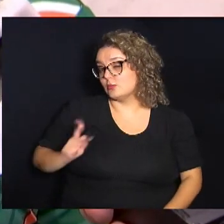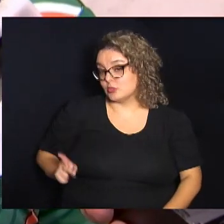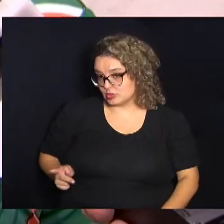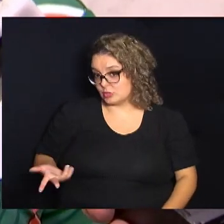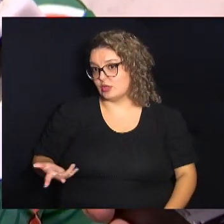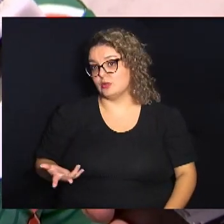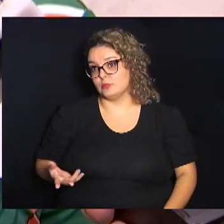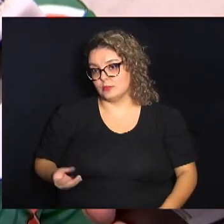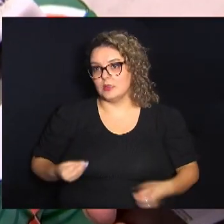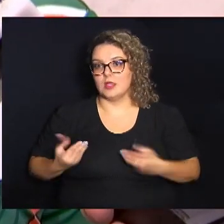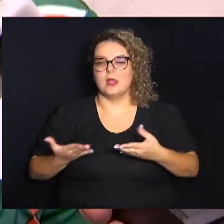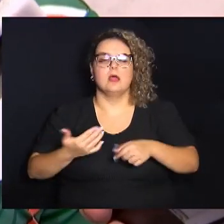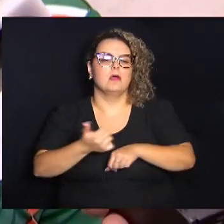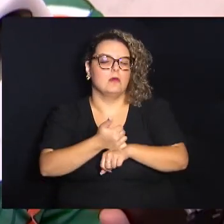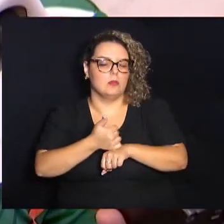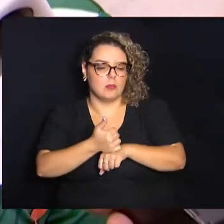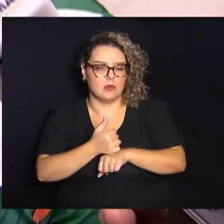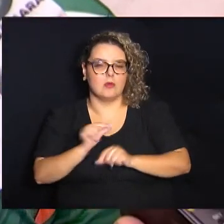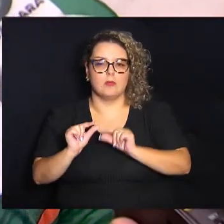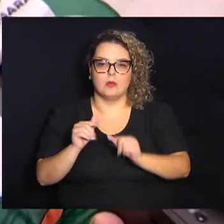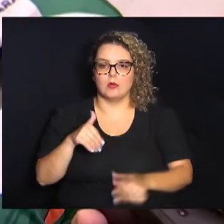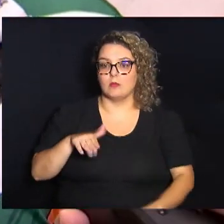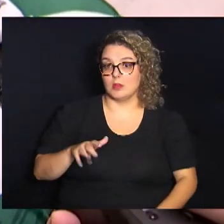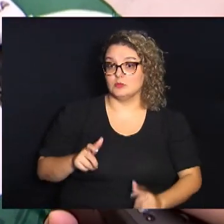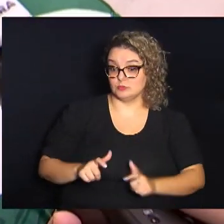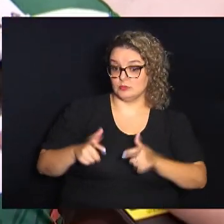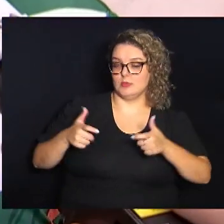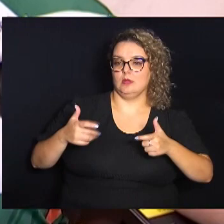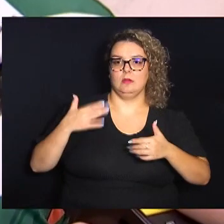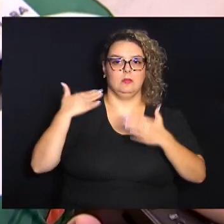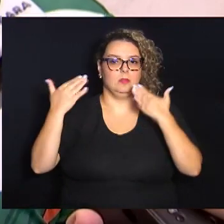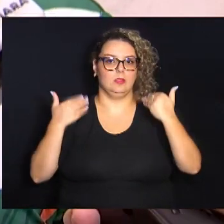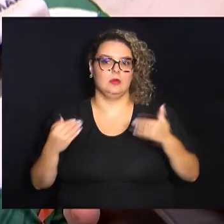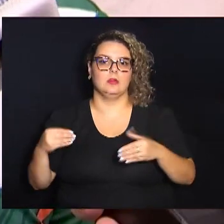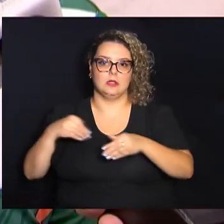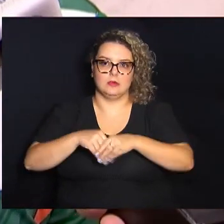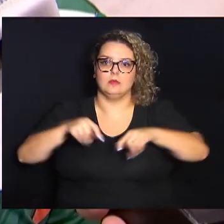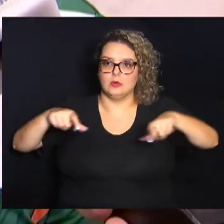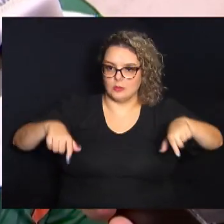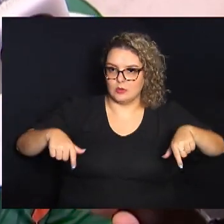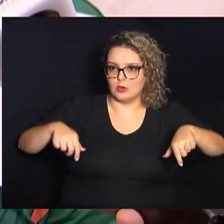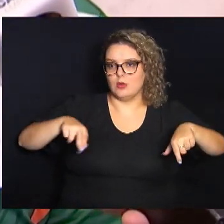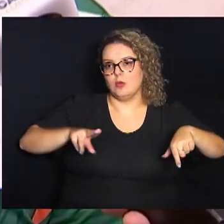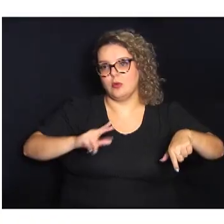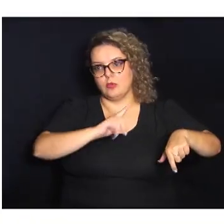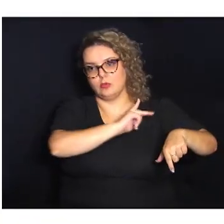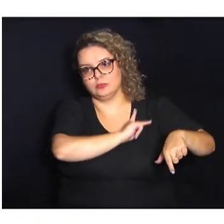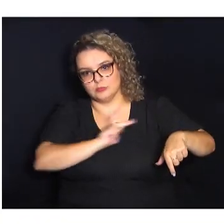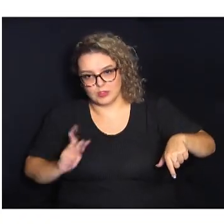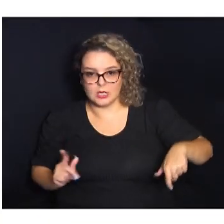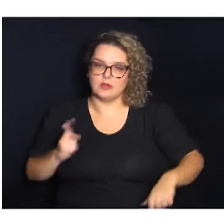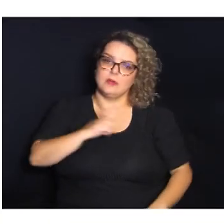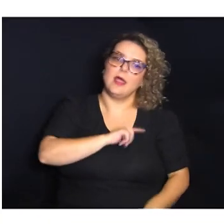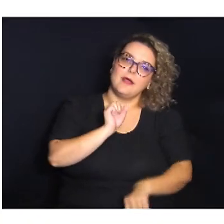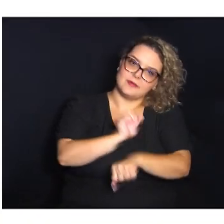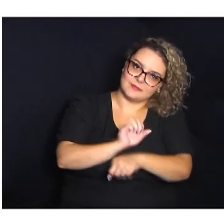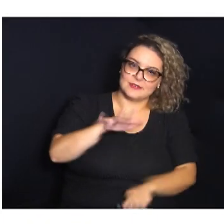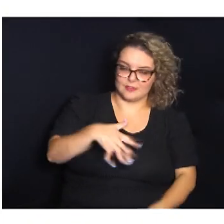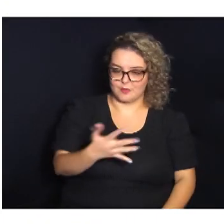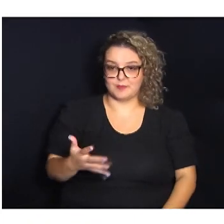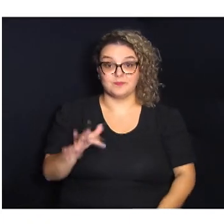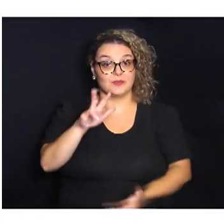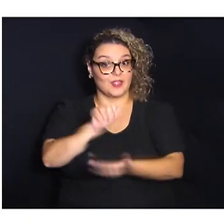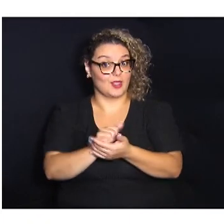um ar de profissionalismo, grandiosidade, a gente coloca nos estádios ou do Guarani ou da Ponte, vai depender da tabela. Bom, as inscrições já